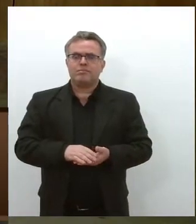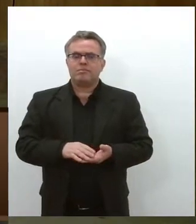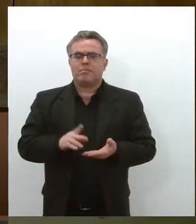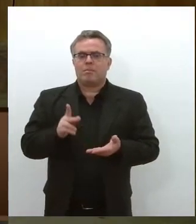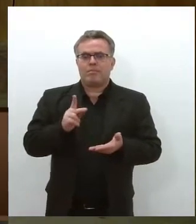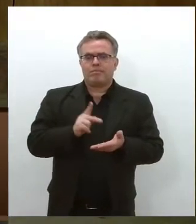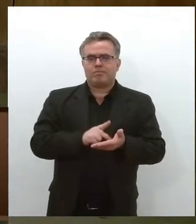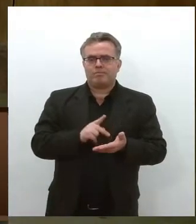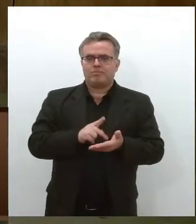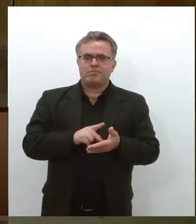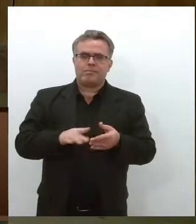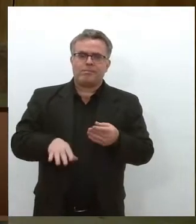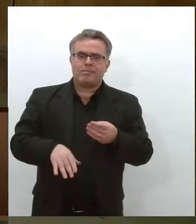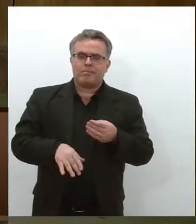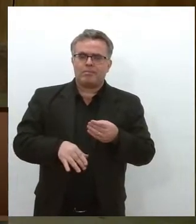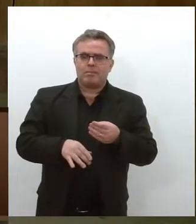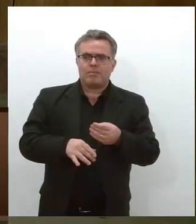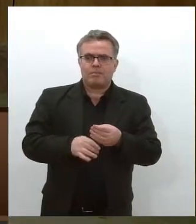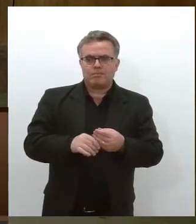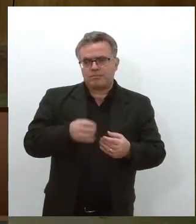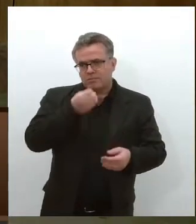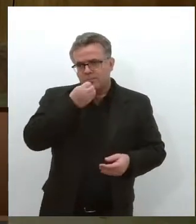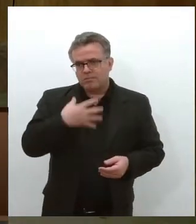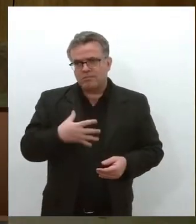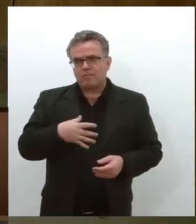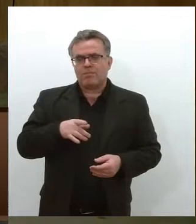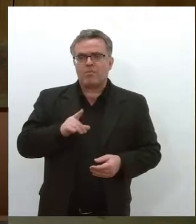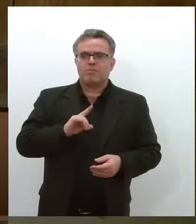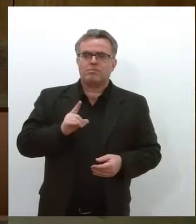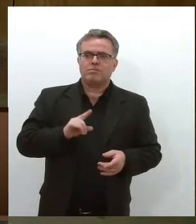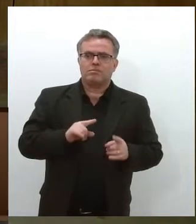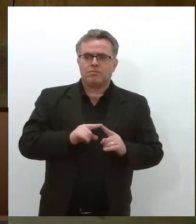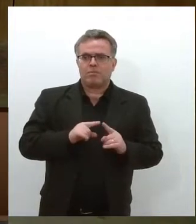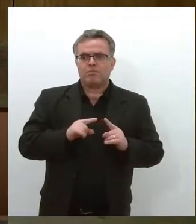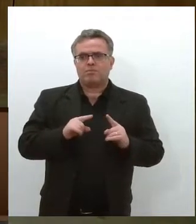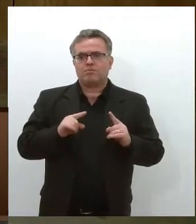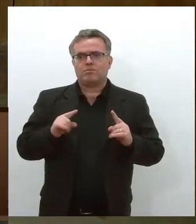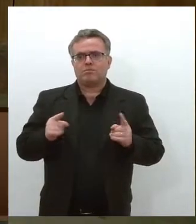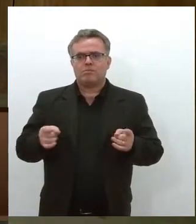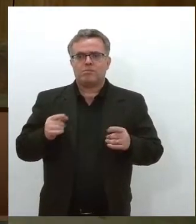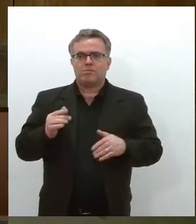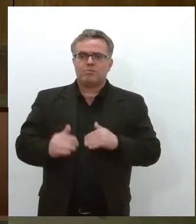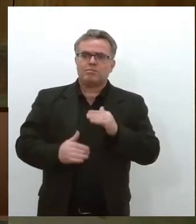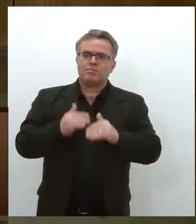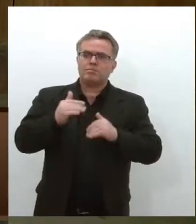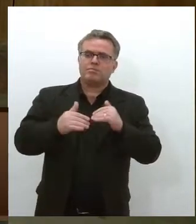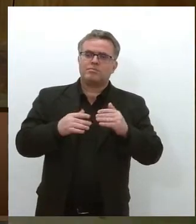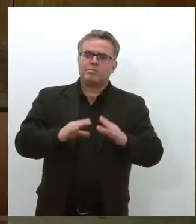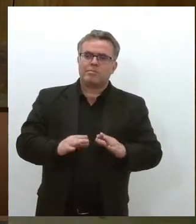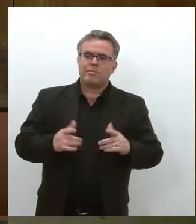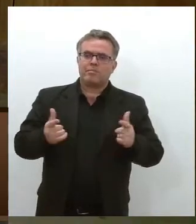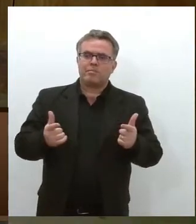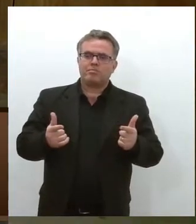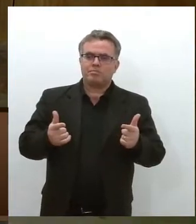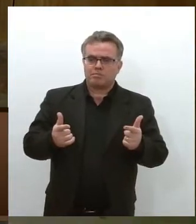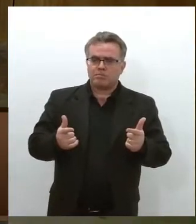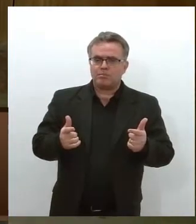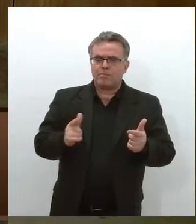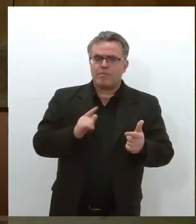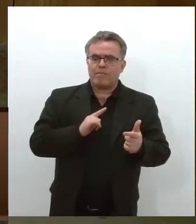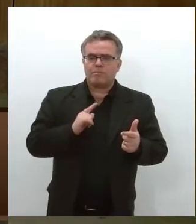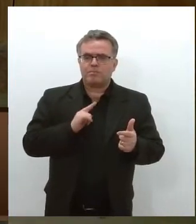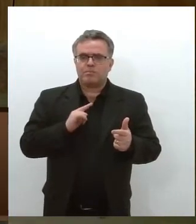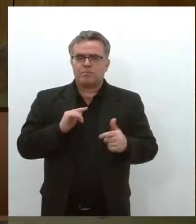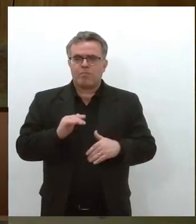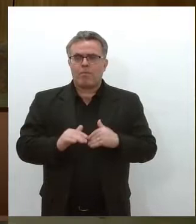incremento, não é o ideal, né? Mas é uma evolução, né, Kátia? Sim, afinal de contas, temos crescido ano a